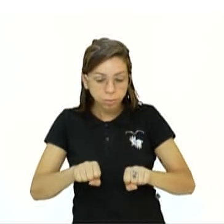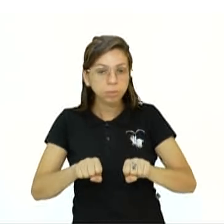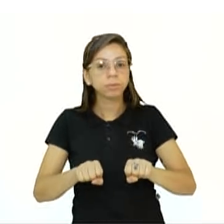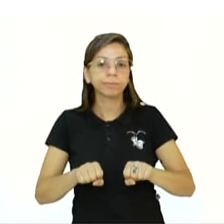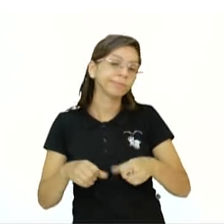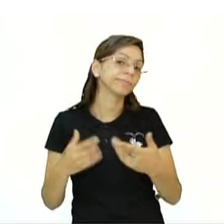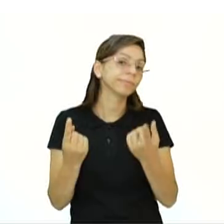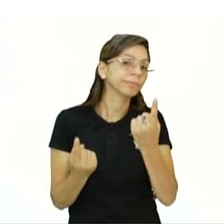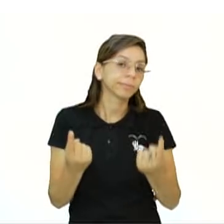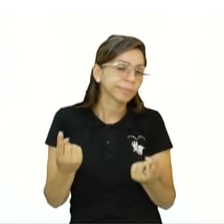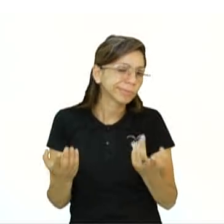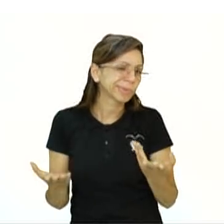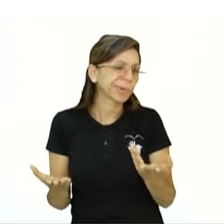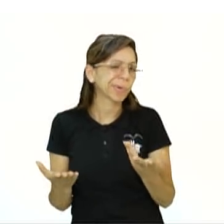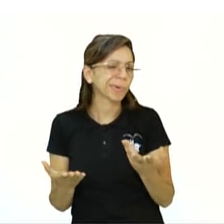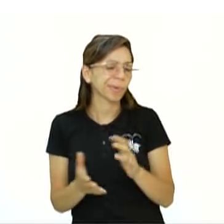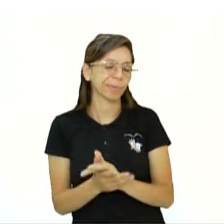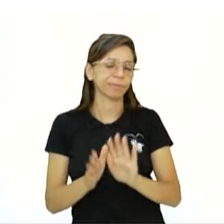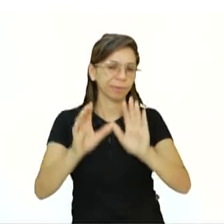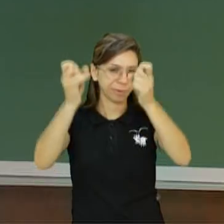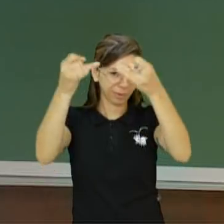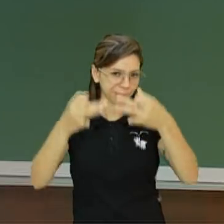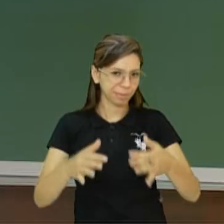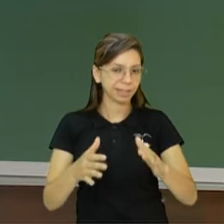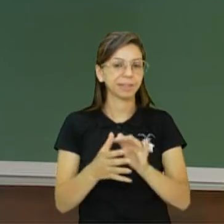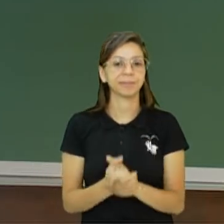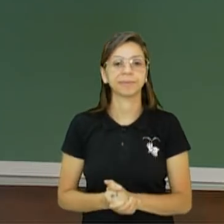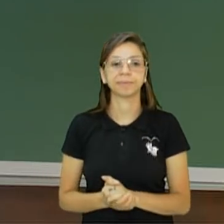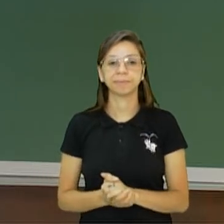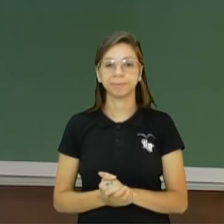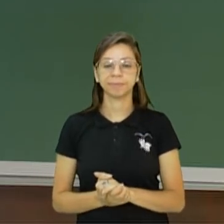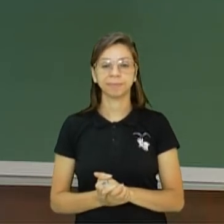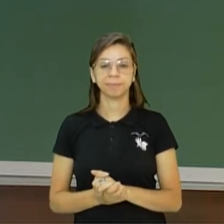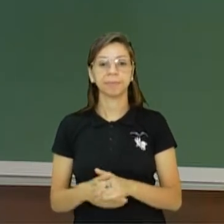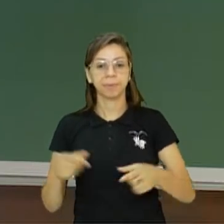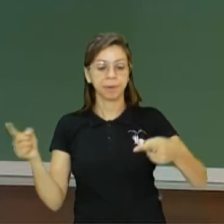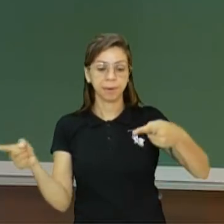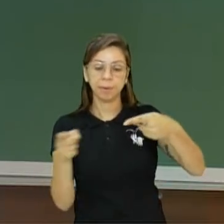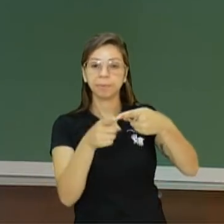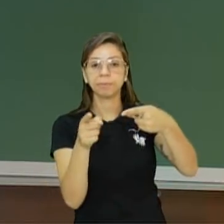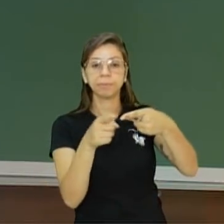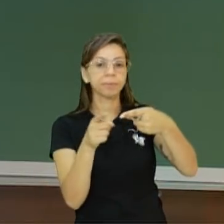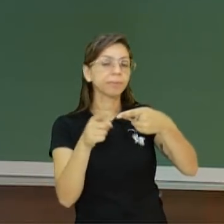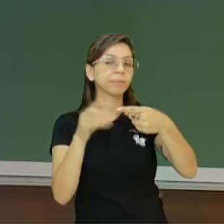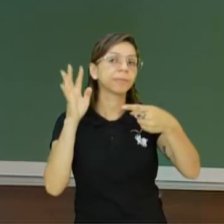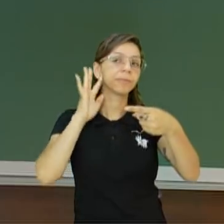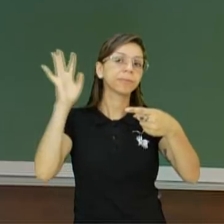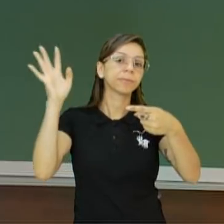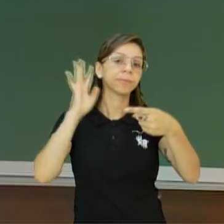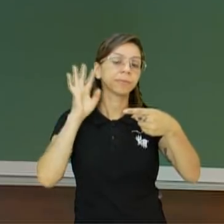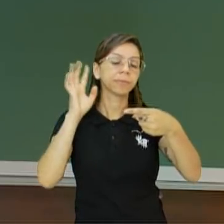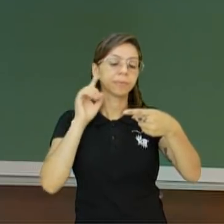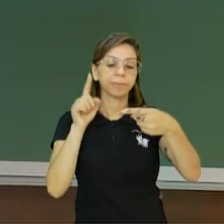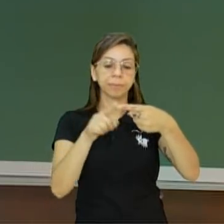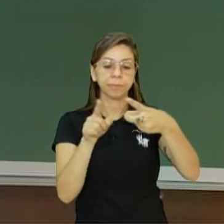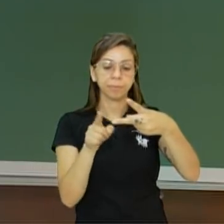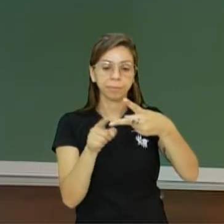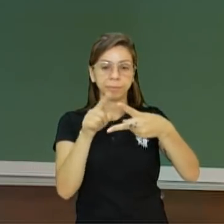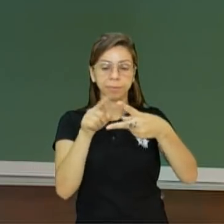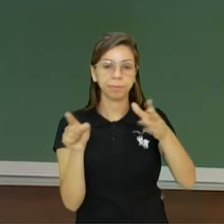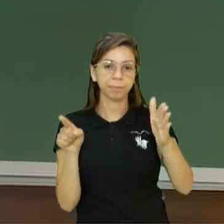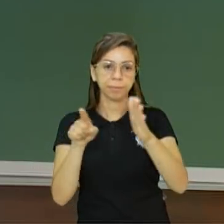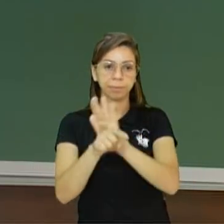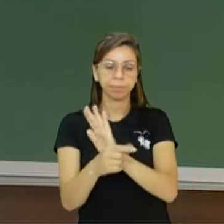gaveta. Como assim, prof? Olha lá então, ó. Primeiro você vai ter que pensar nessas duas perguntas.